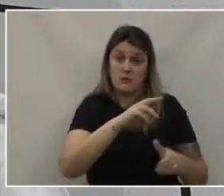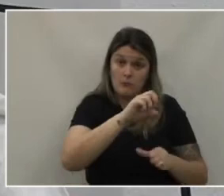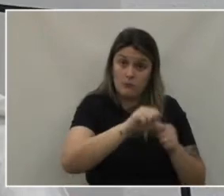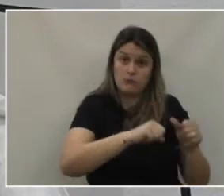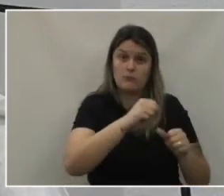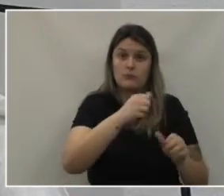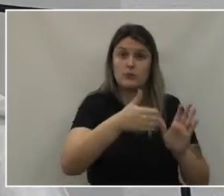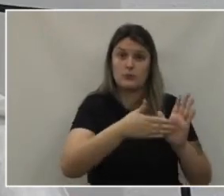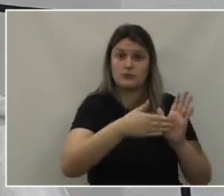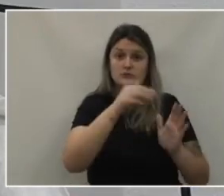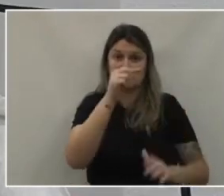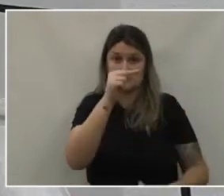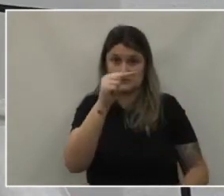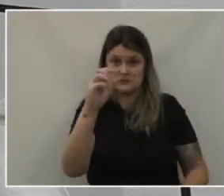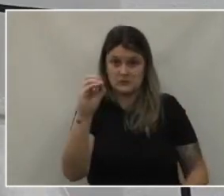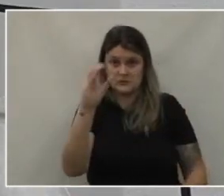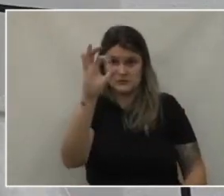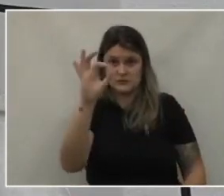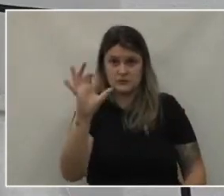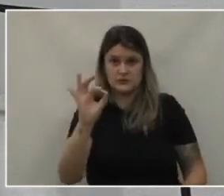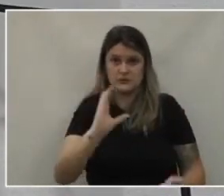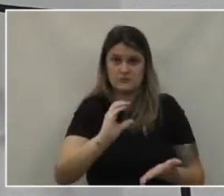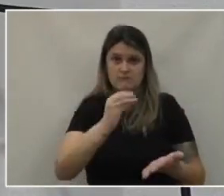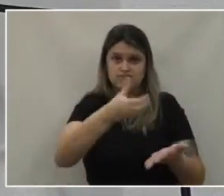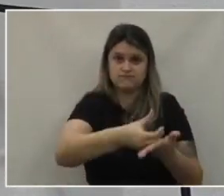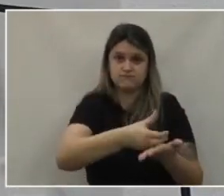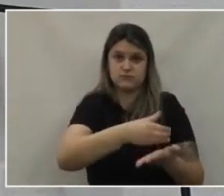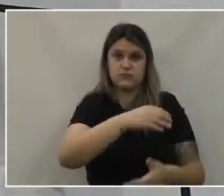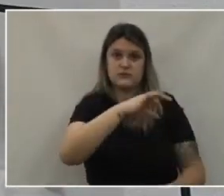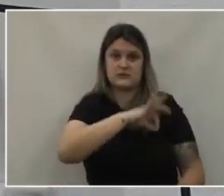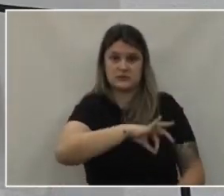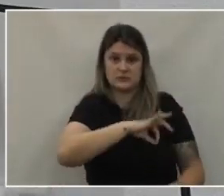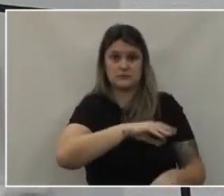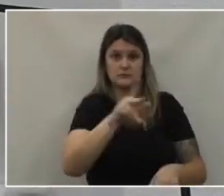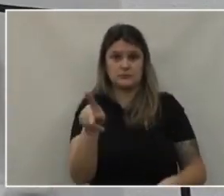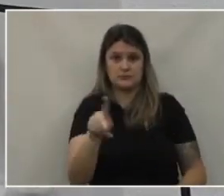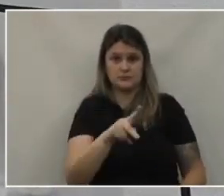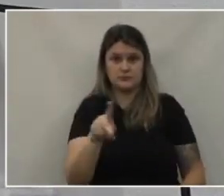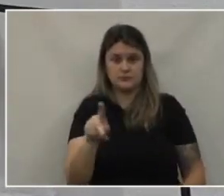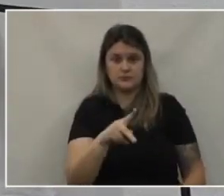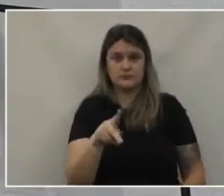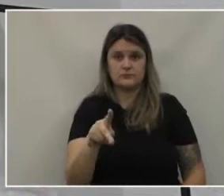o aumento destinado para o pagamento de profissionais do magistério.